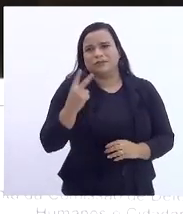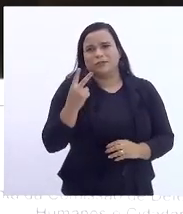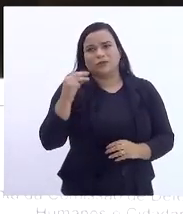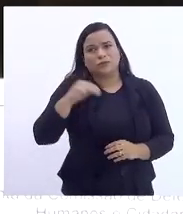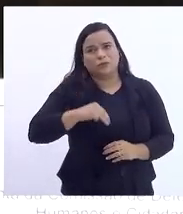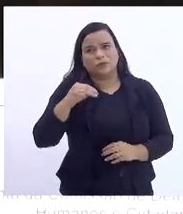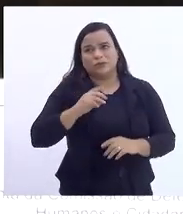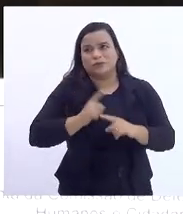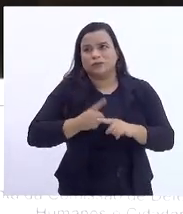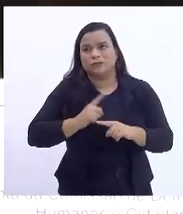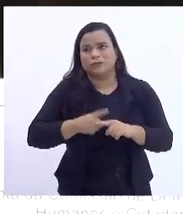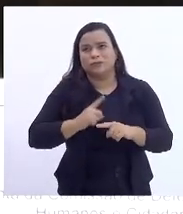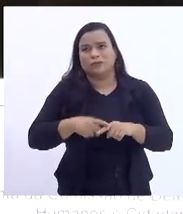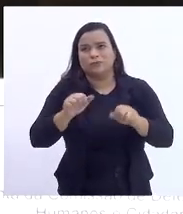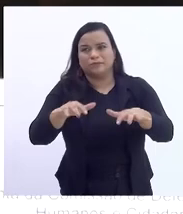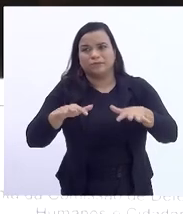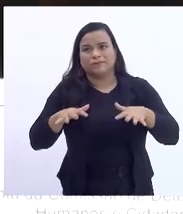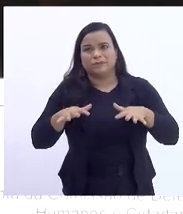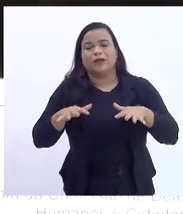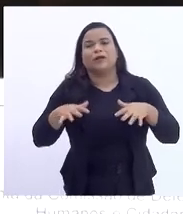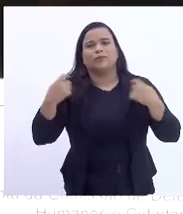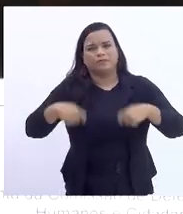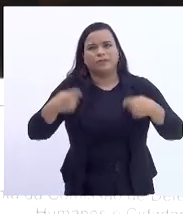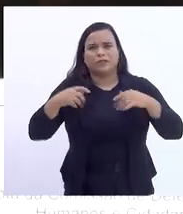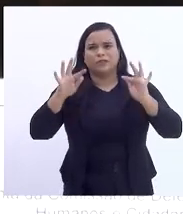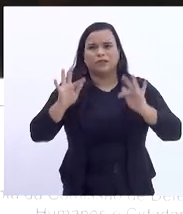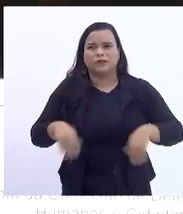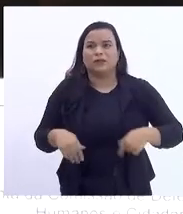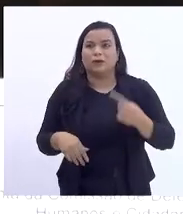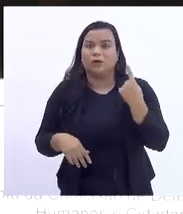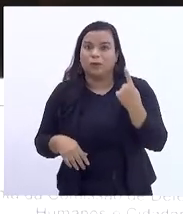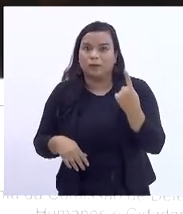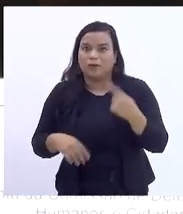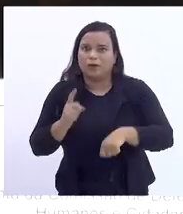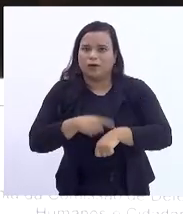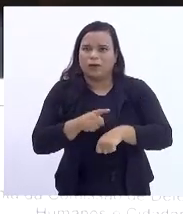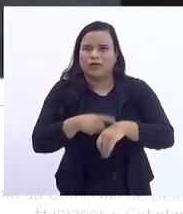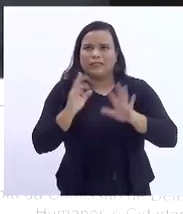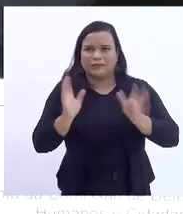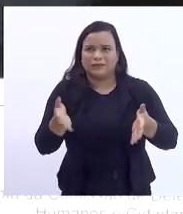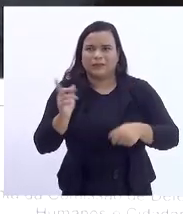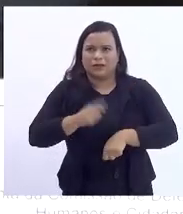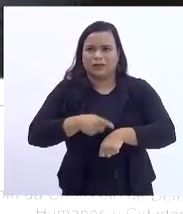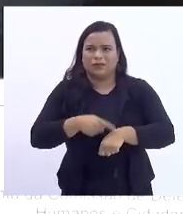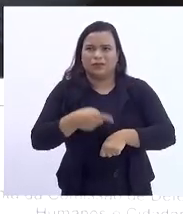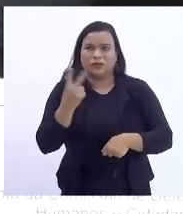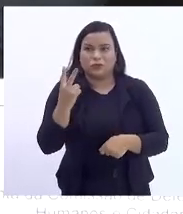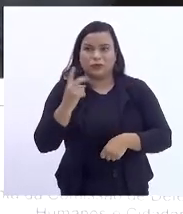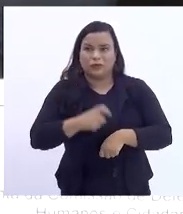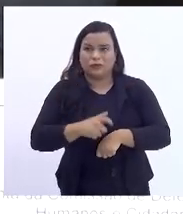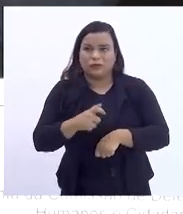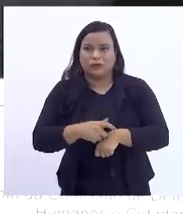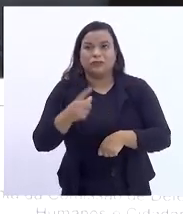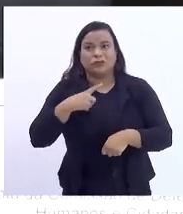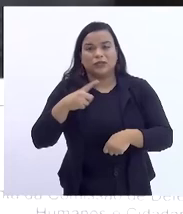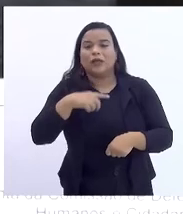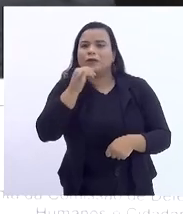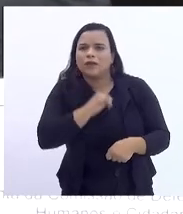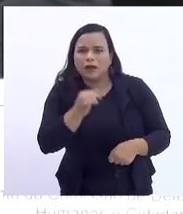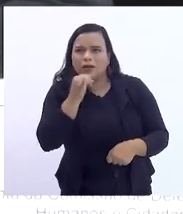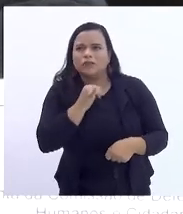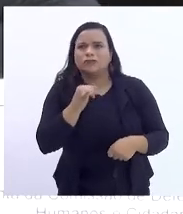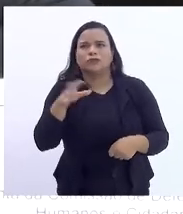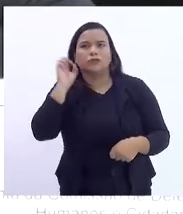minutos porque a nossa audiência era para acabar uma hora e já são duas horas e as duas horas tenho e testagem e Passagem de Som aqui